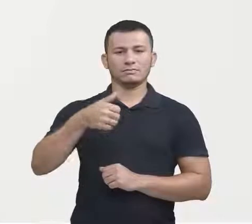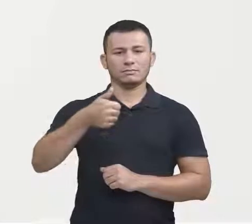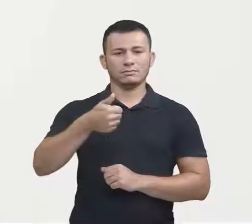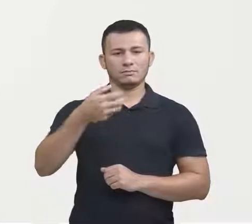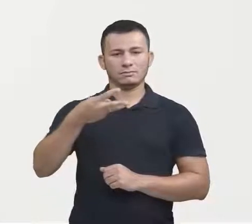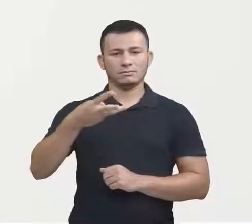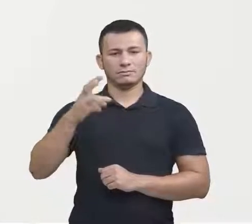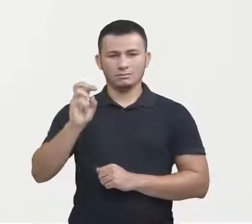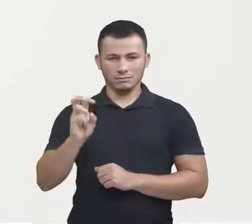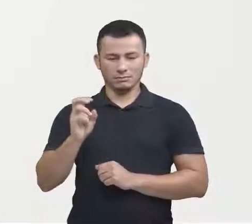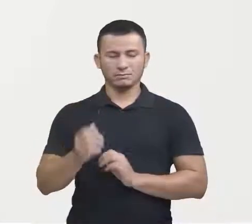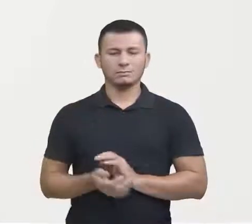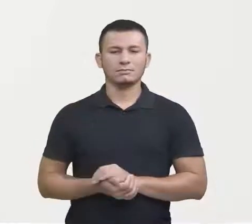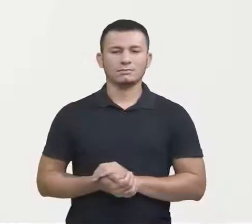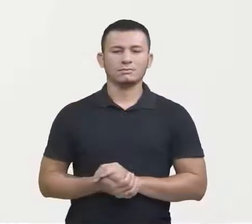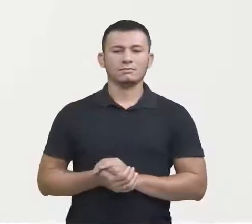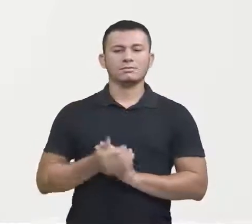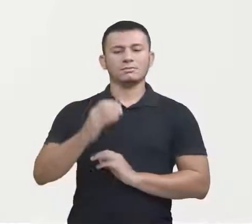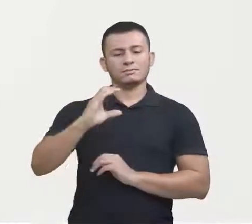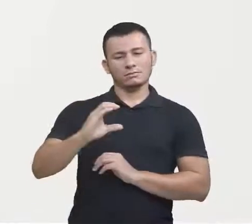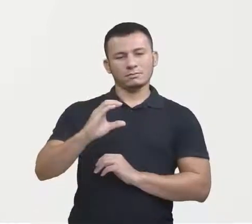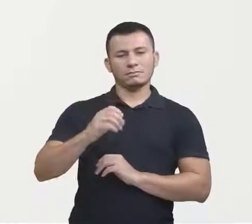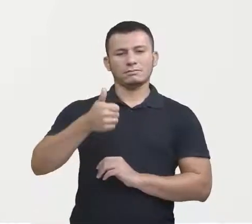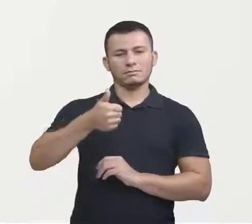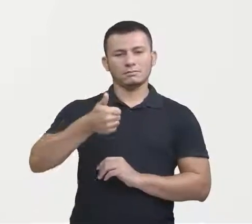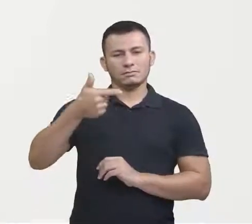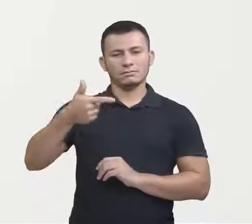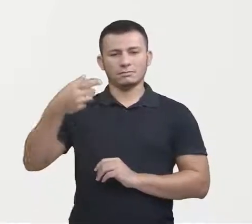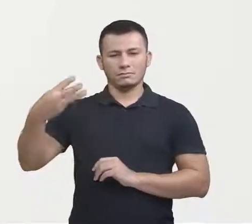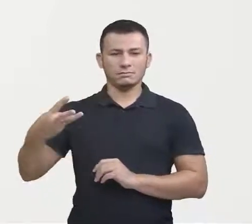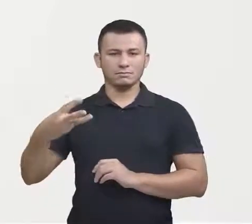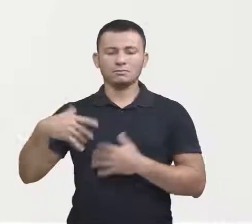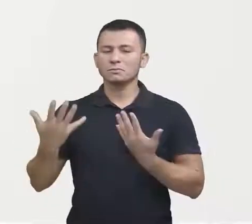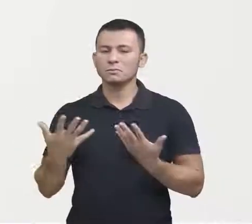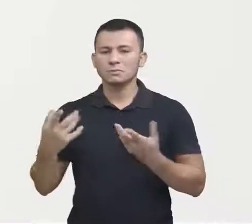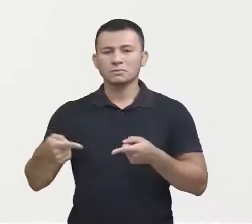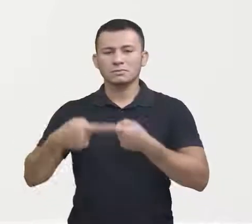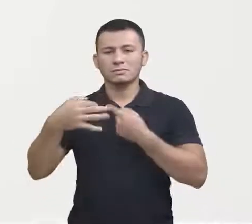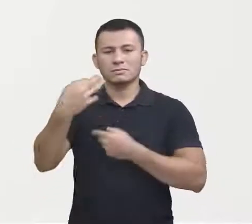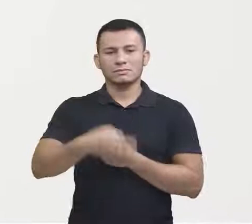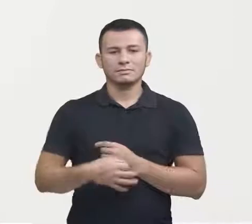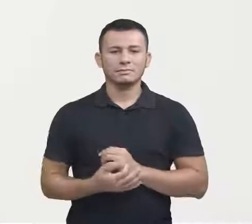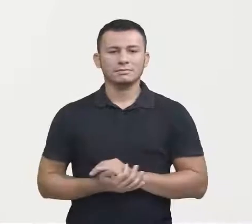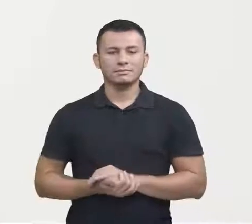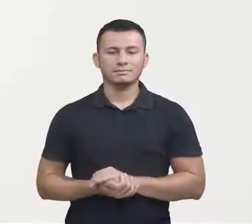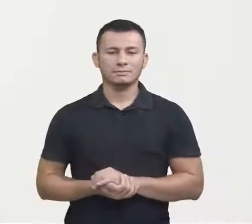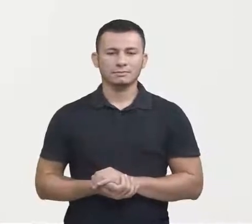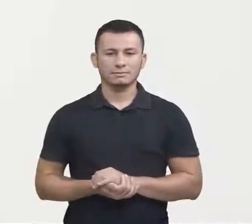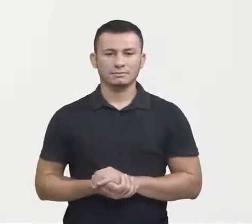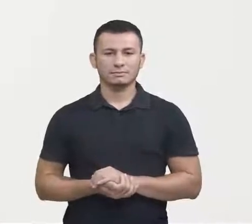b135 ou letras e 123i